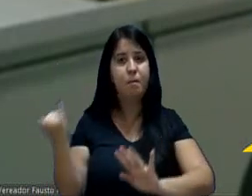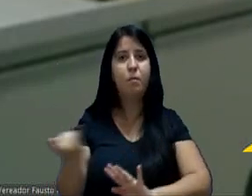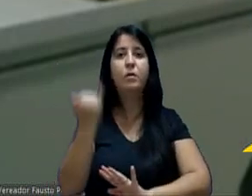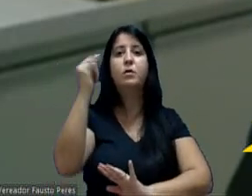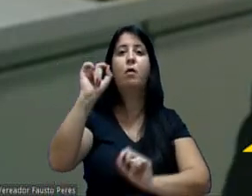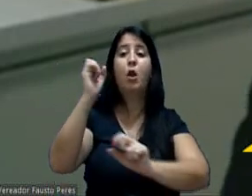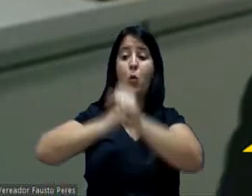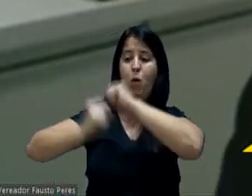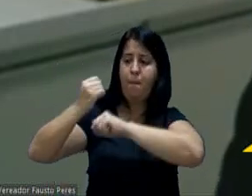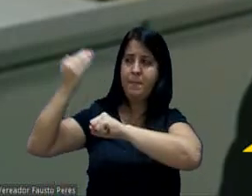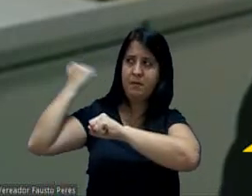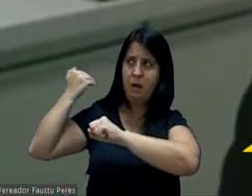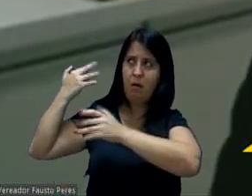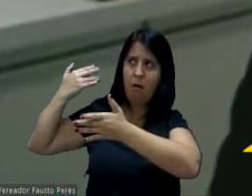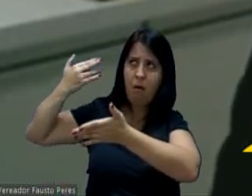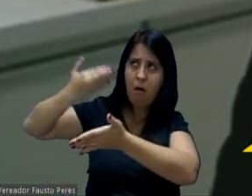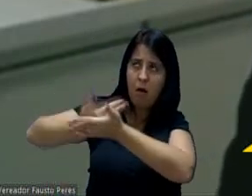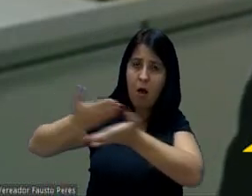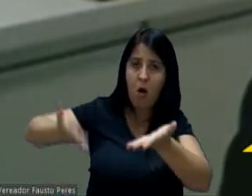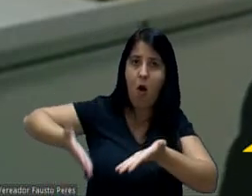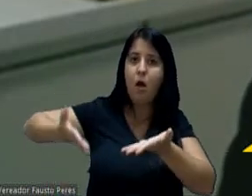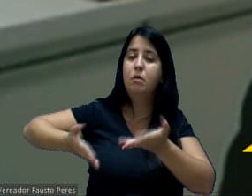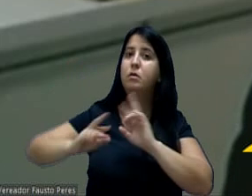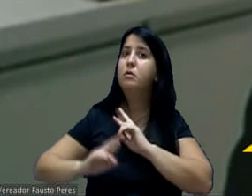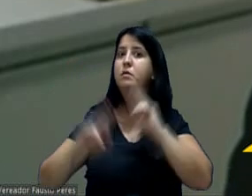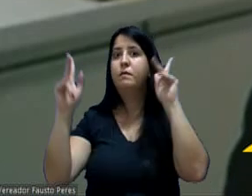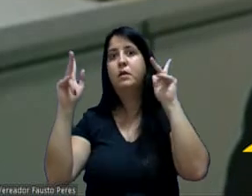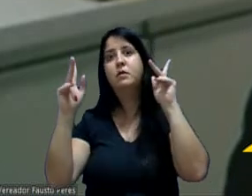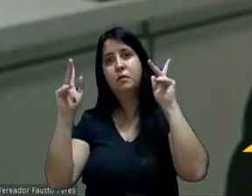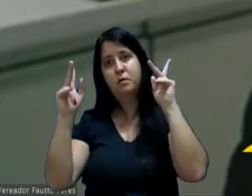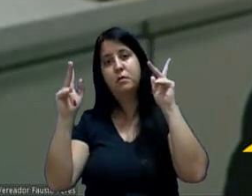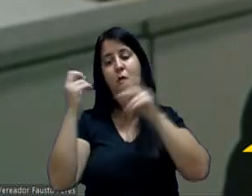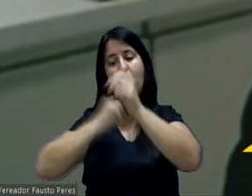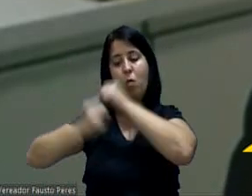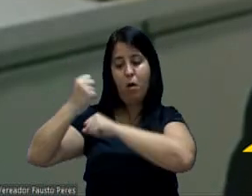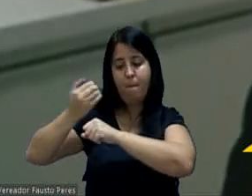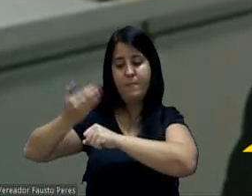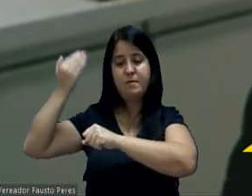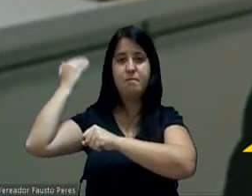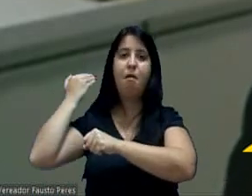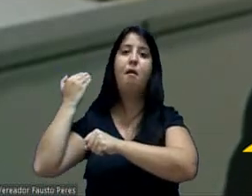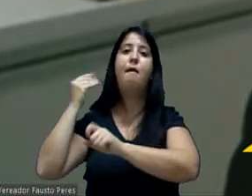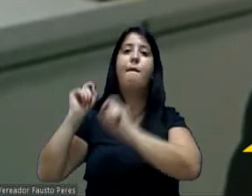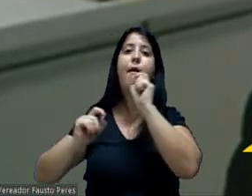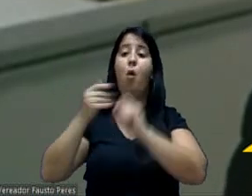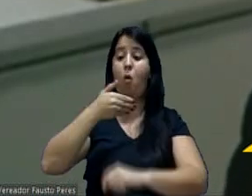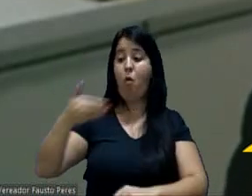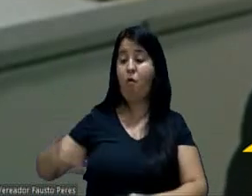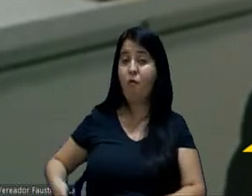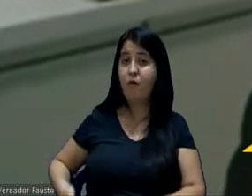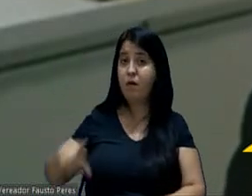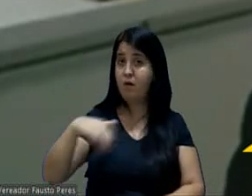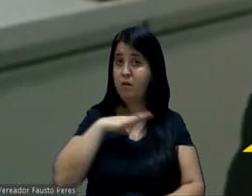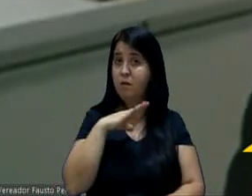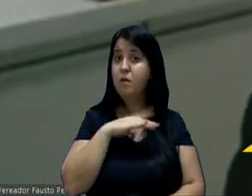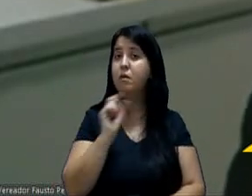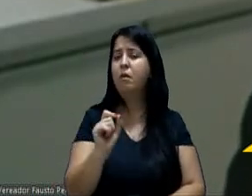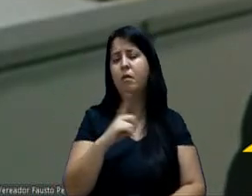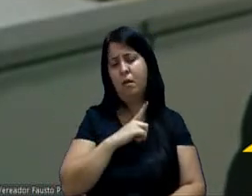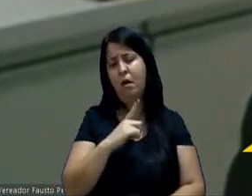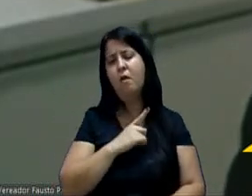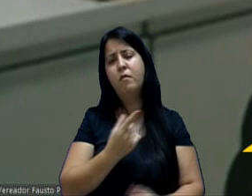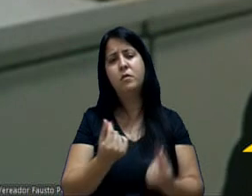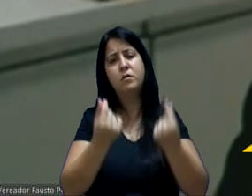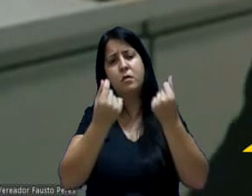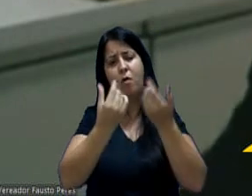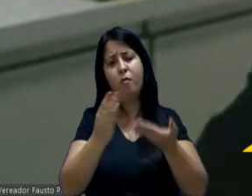ano passado para cá nós estamos vivendo uma situação diferente. O ano passado, o governo municipal até teve vários recursos, aí,